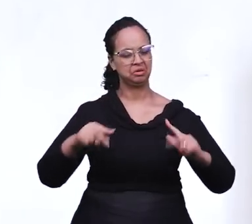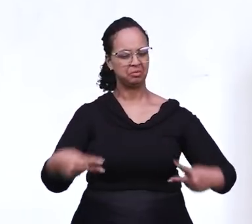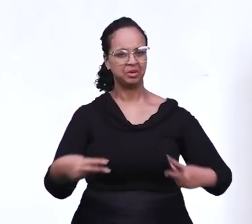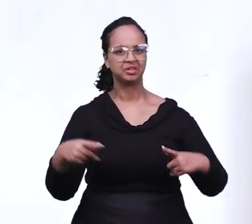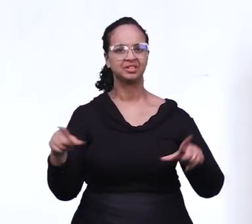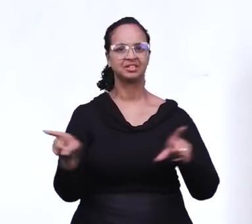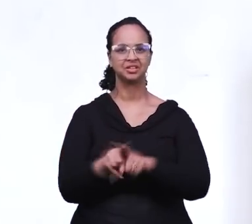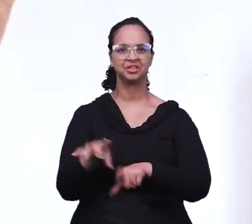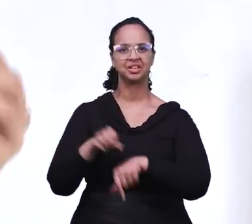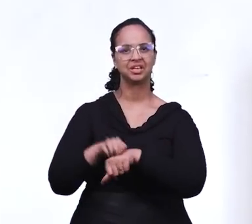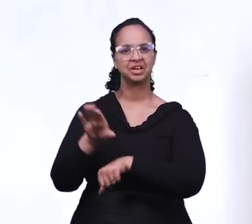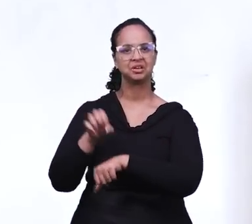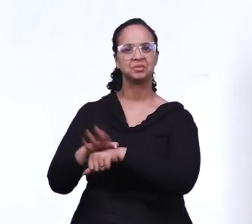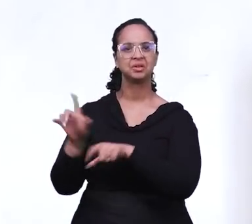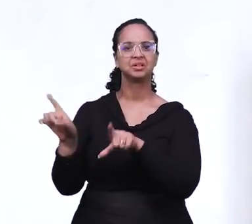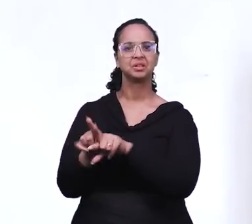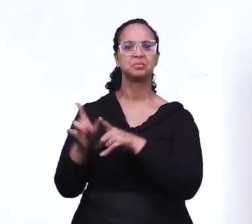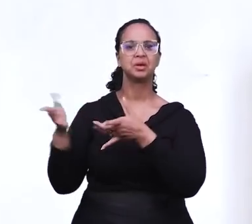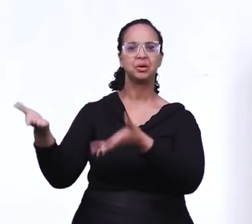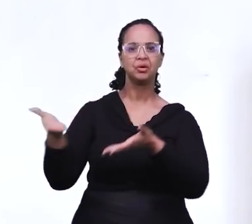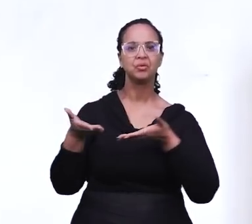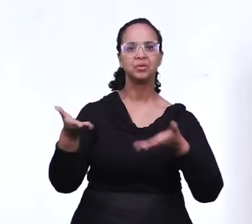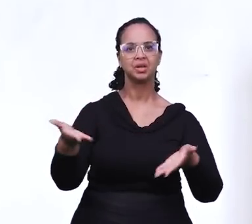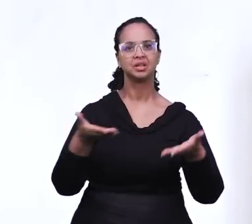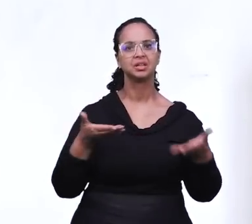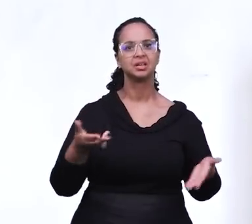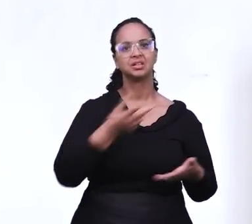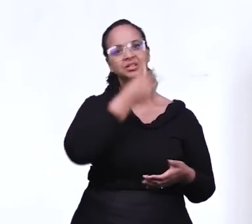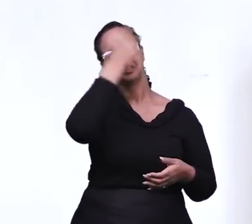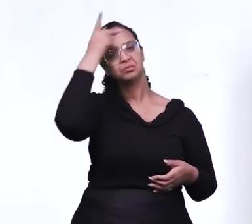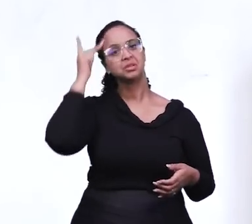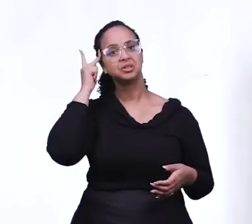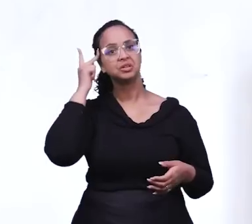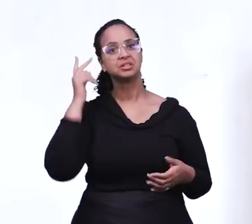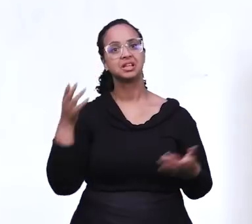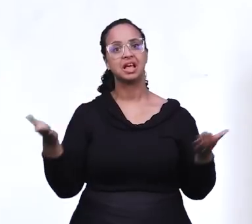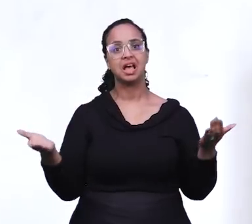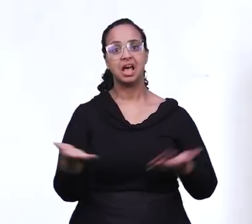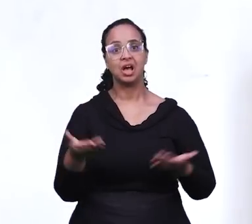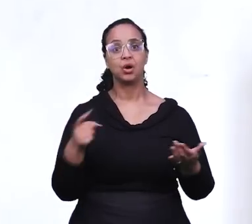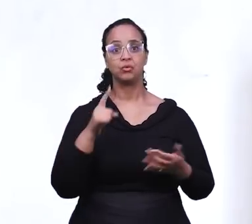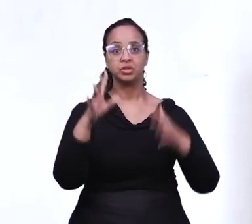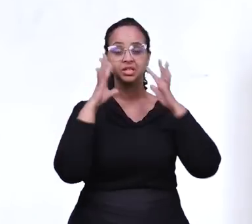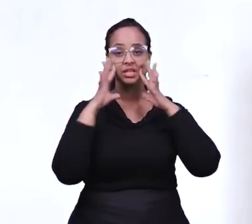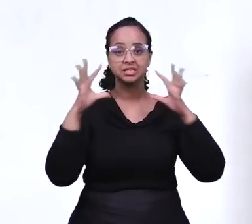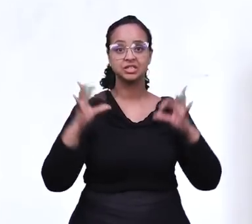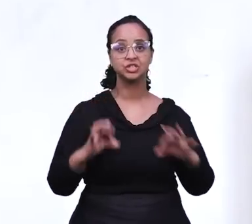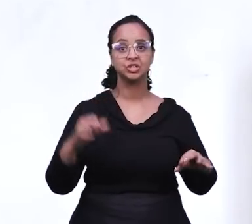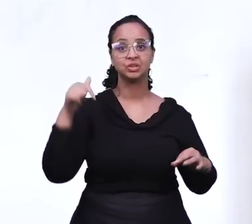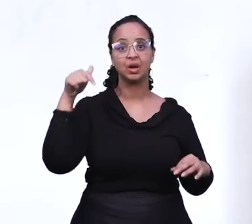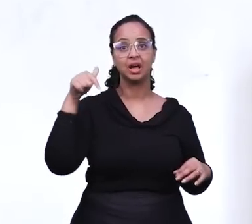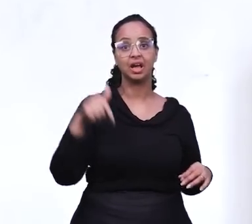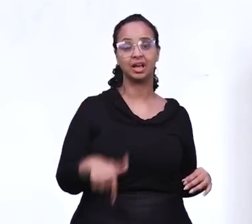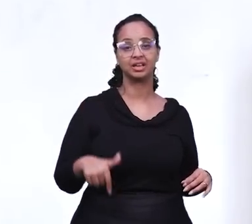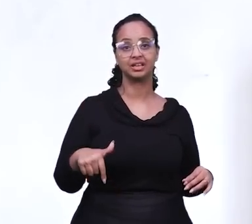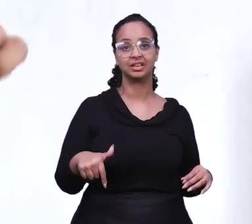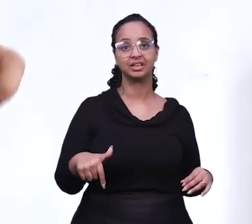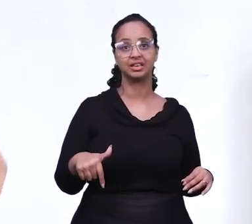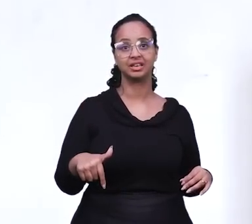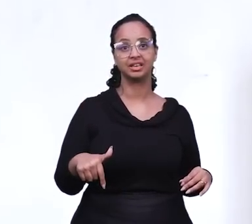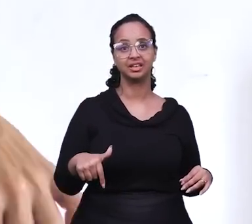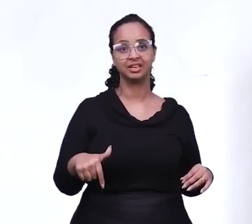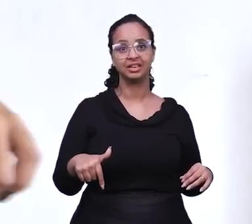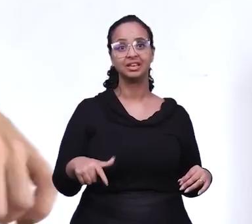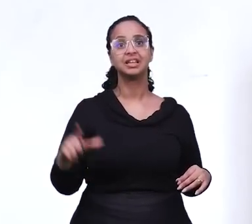compartilhando, encaminhando, convidando outras pessoas para estarem assistindo, e se agora você está assistindo essa edição do Manai News